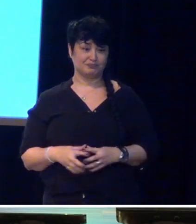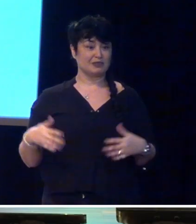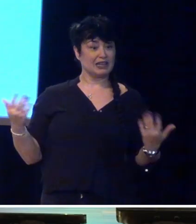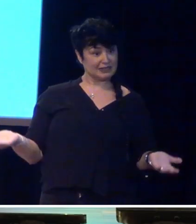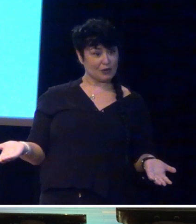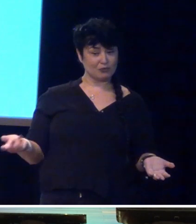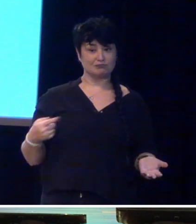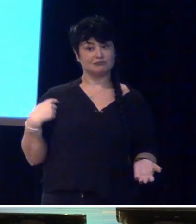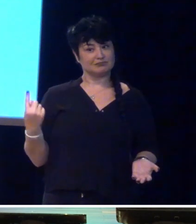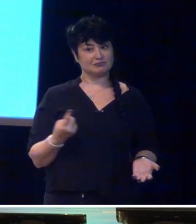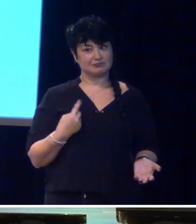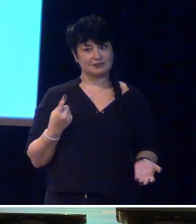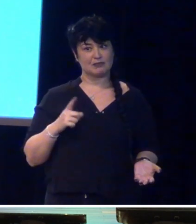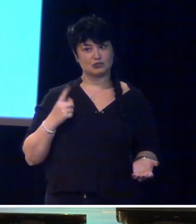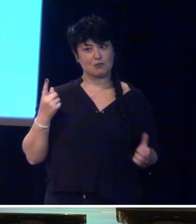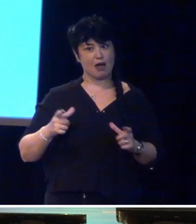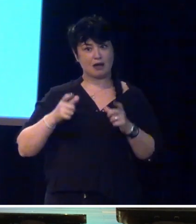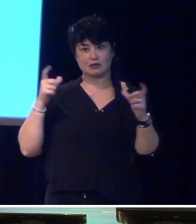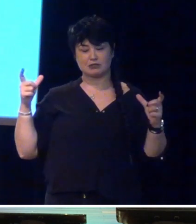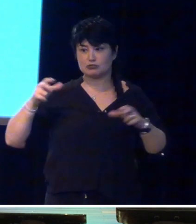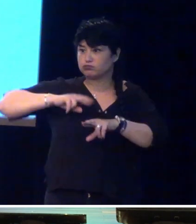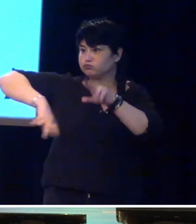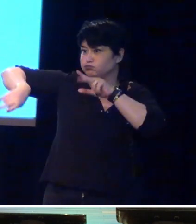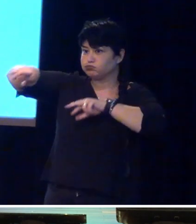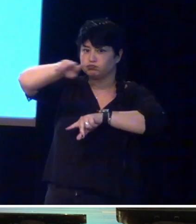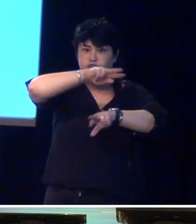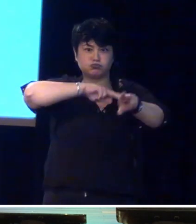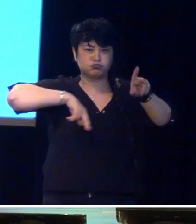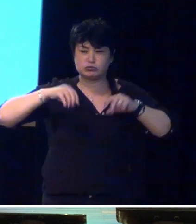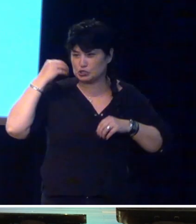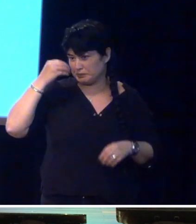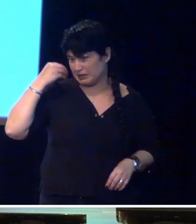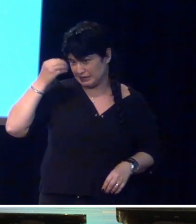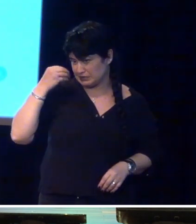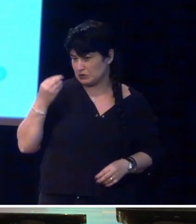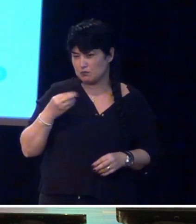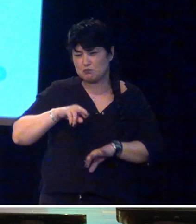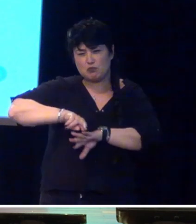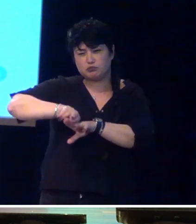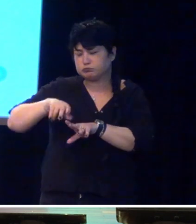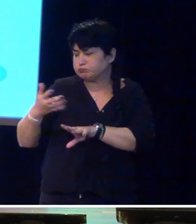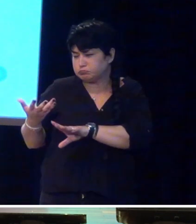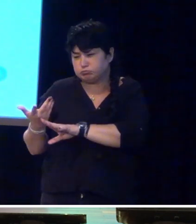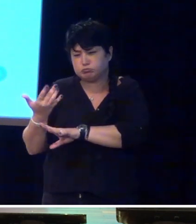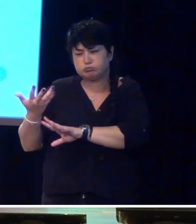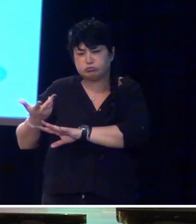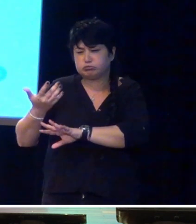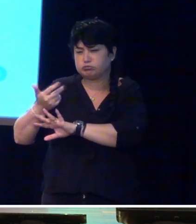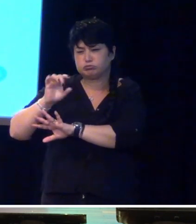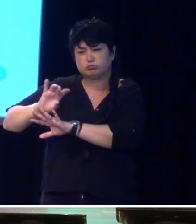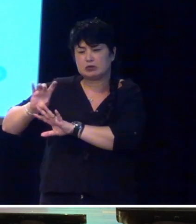Então, temos uma grande diversidade de experiências, né? Muito bem-sucedidas, às